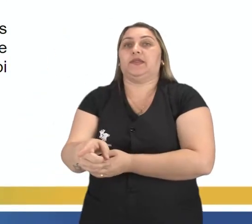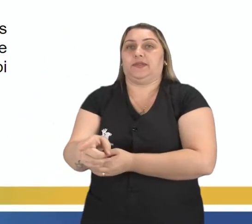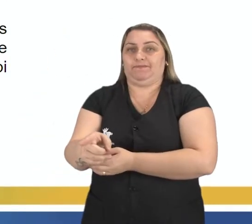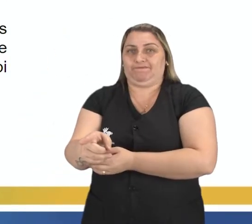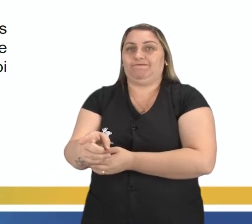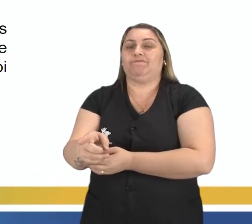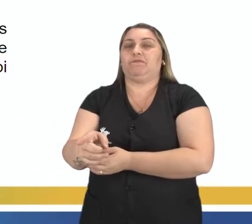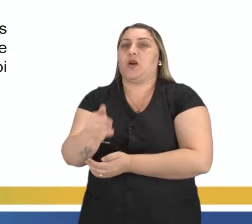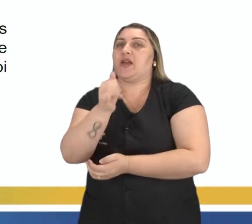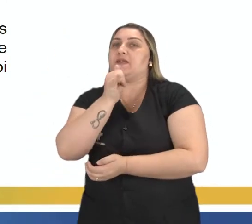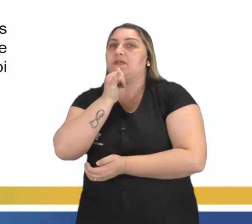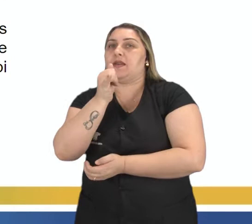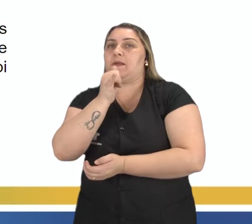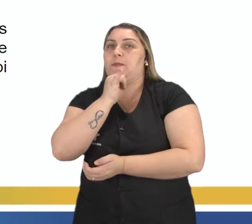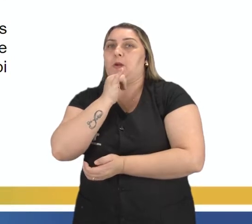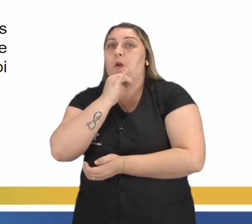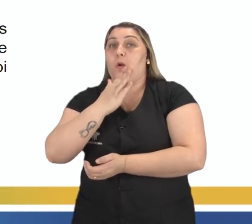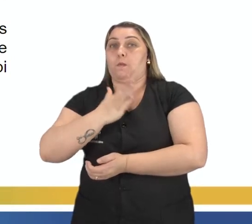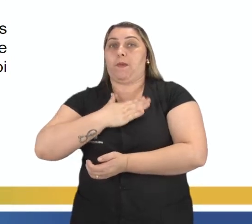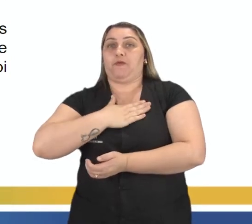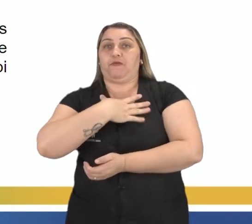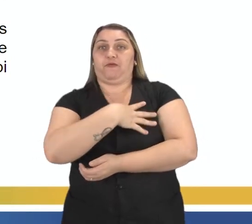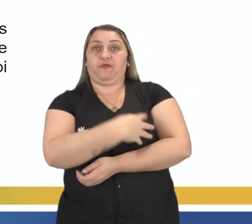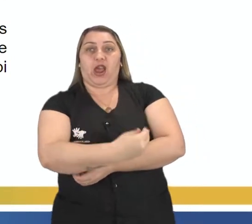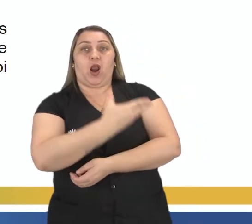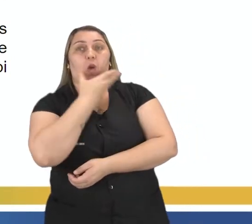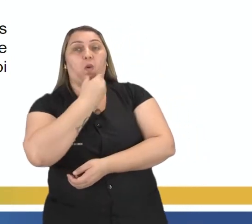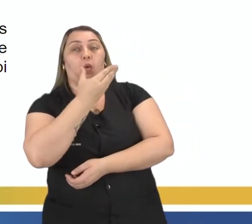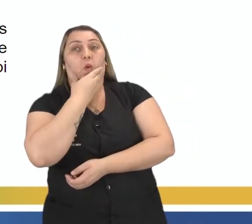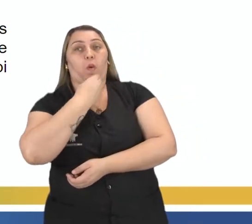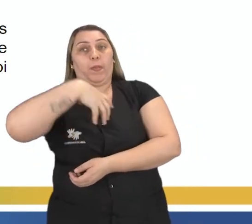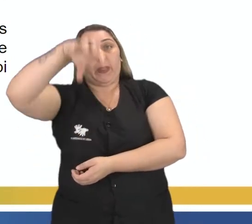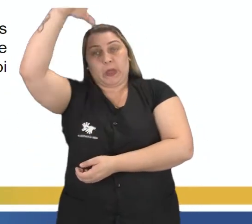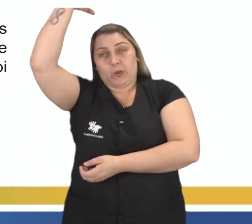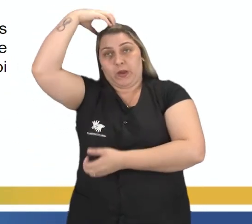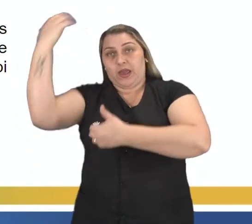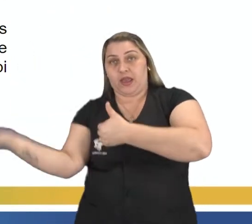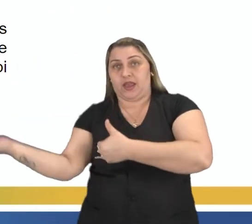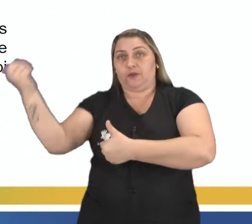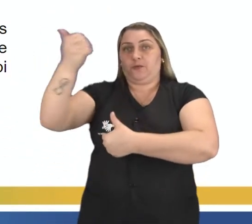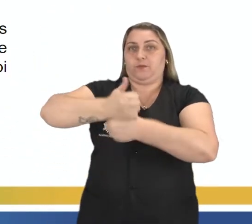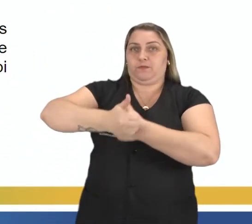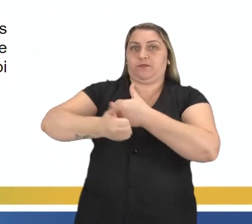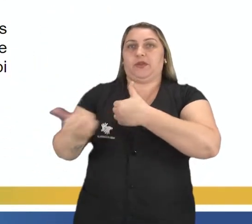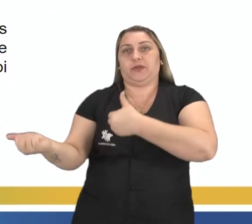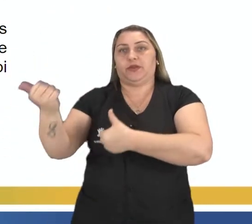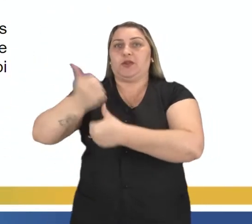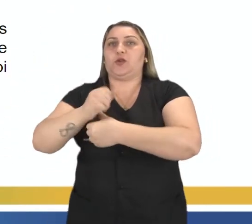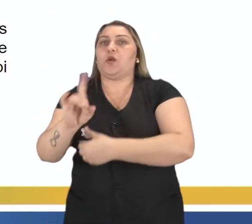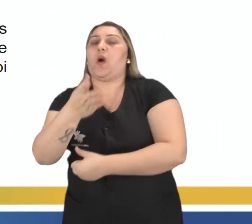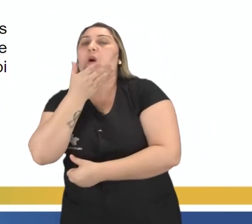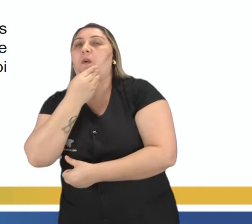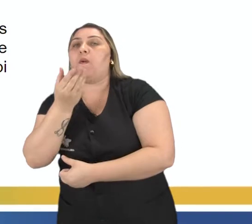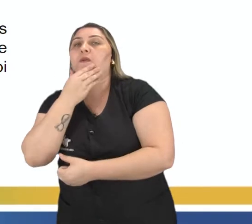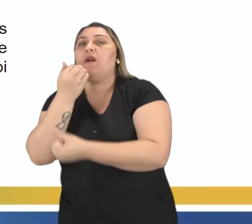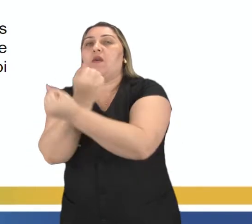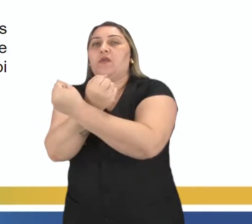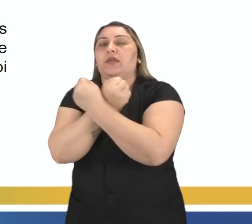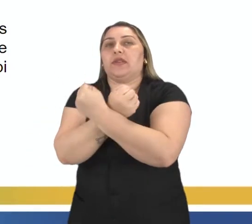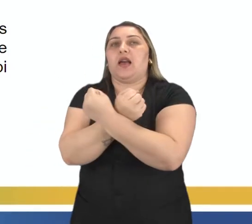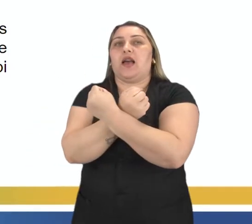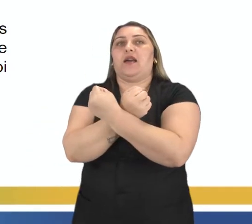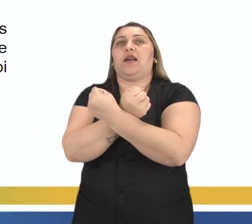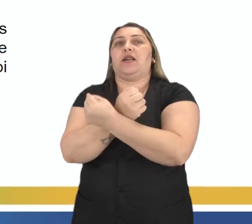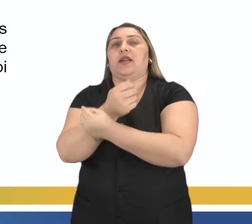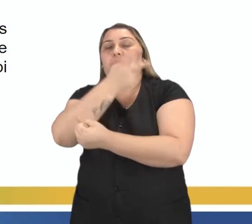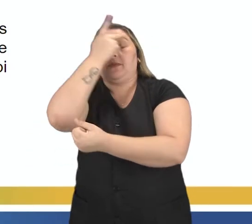esse reino. E a gente tem uma sociedade completamente dividida, né, entre as pessoas que eram mais nobres, os escravos, as pessoas